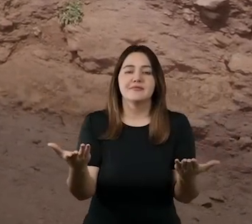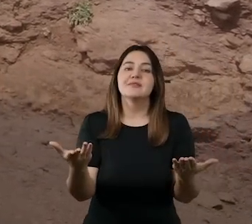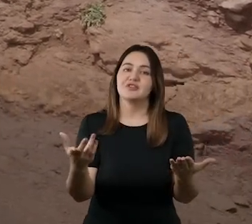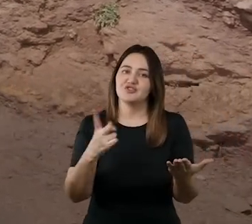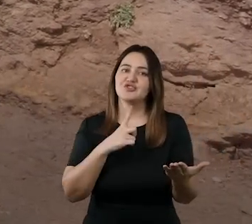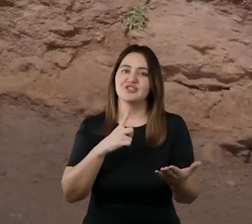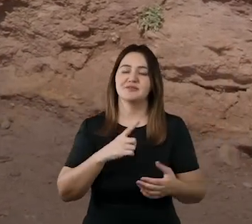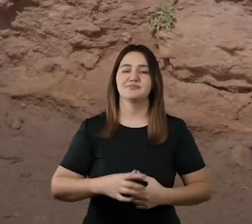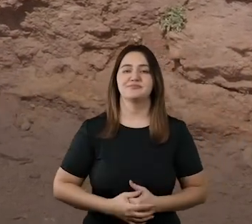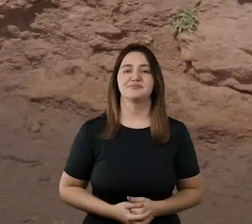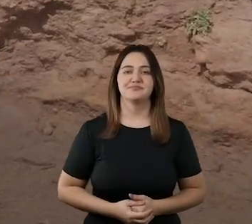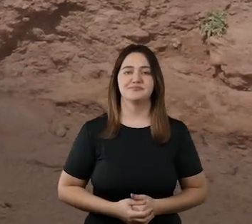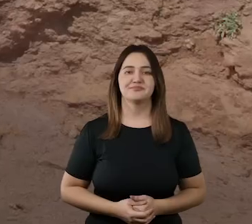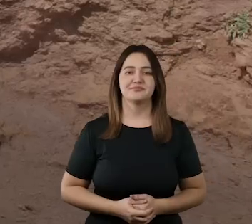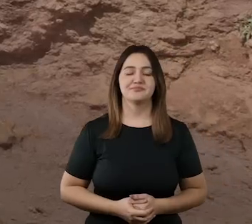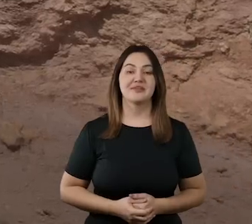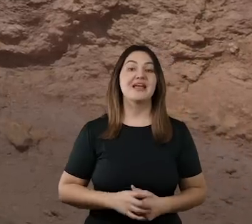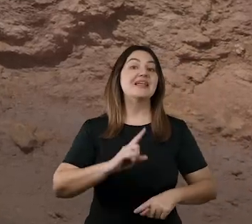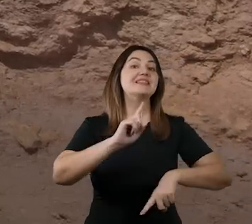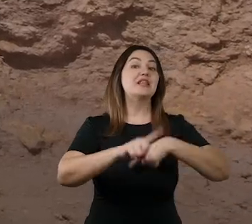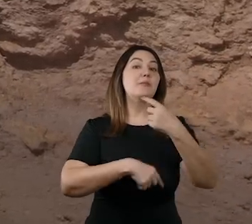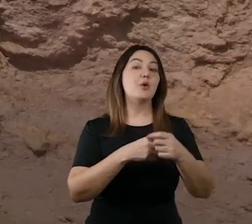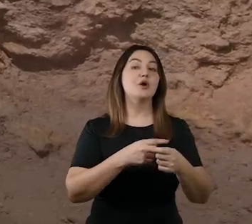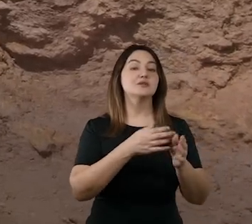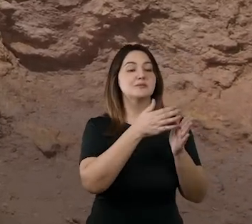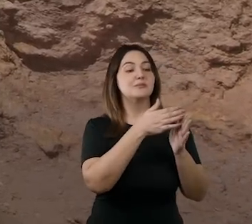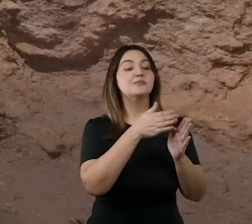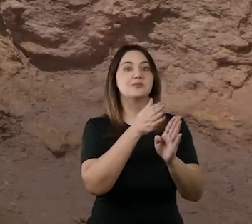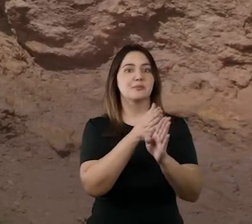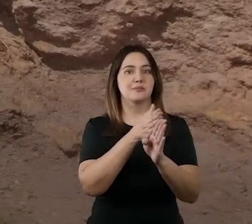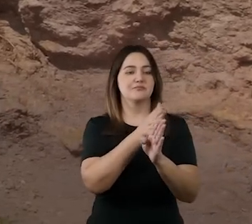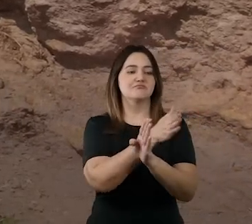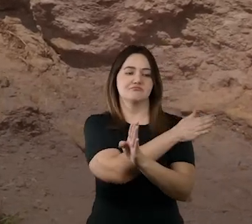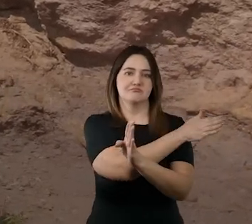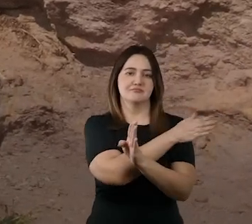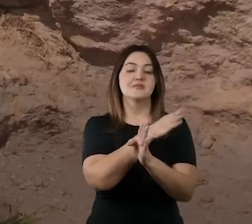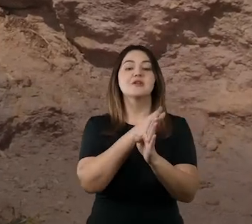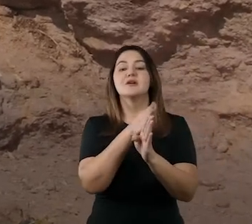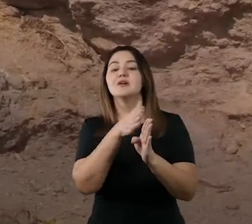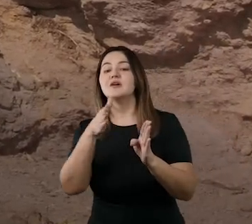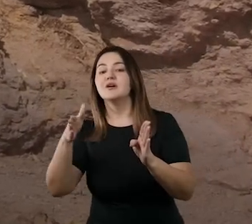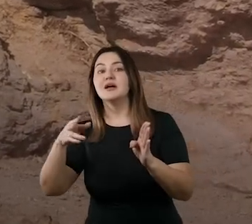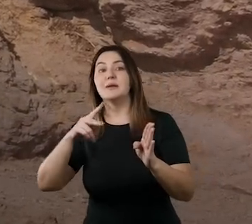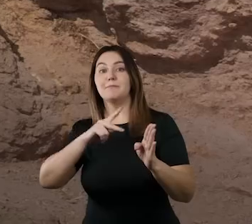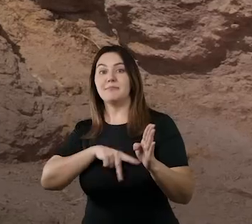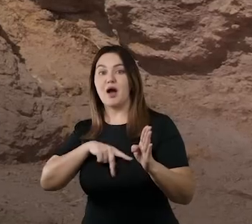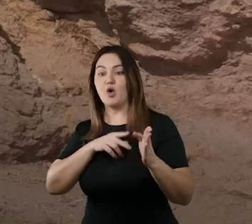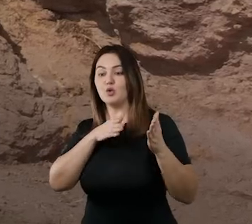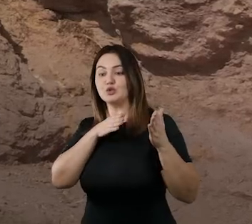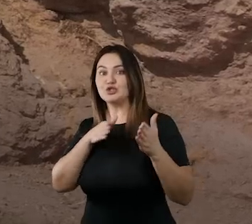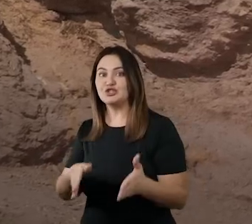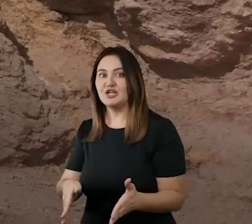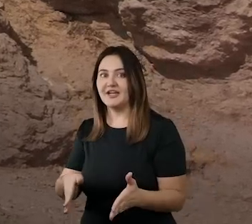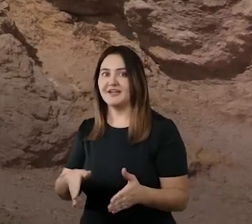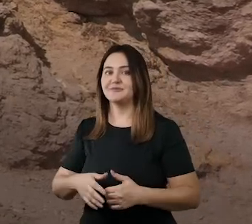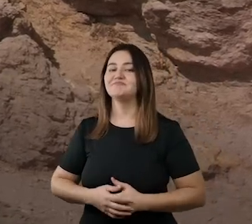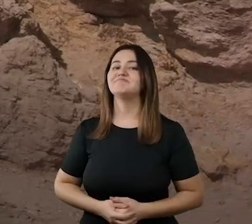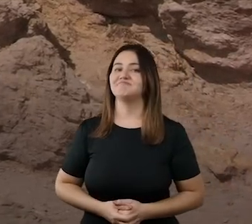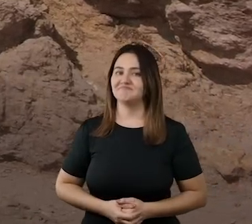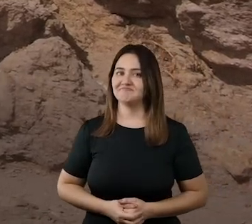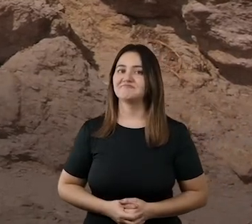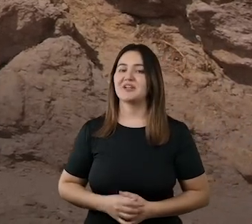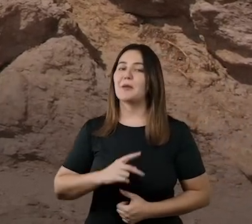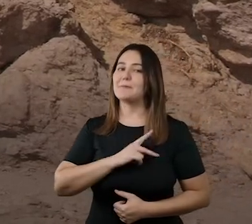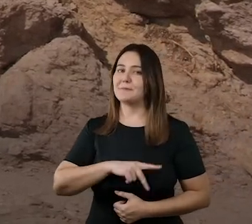nos tempos romanos. Séculos depois, Paulo vem a esse mesmo lugar e talvez relembre aos